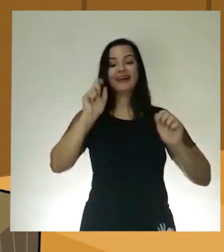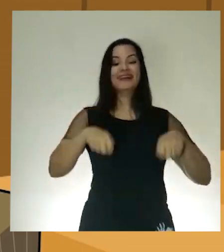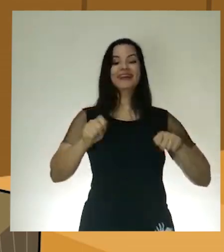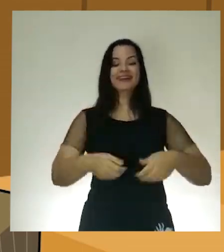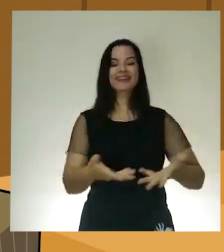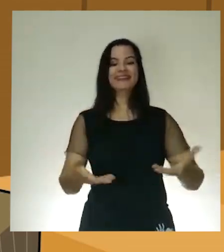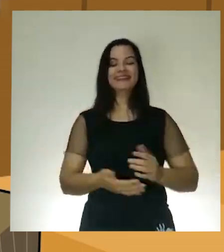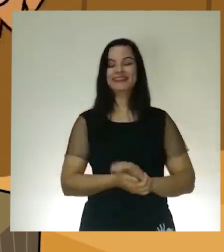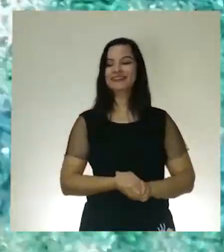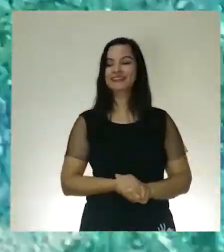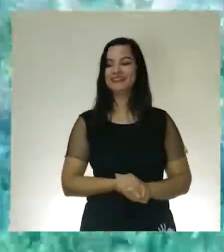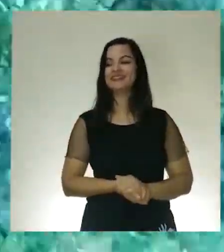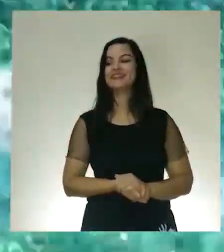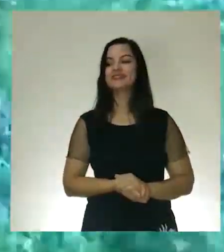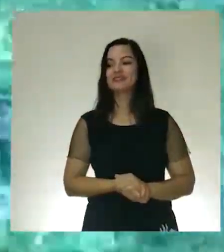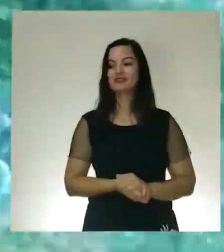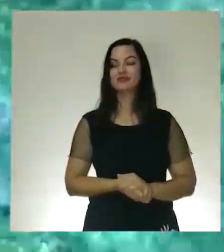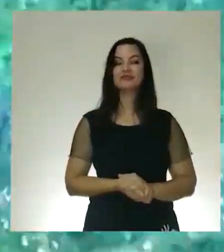Oba!